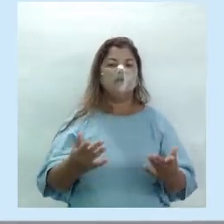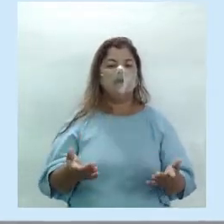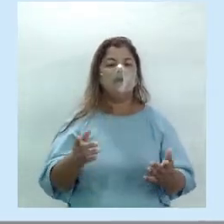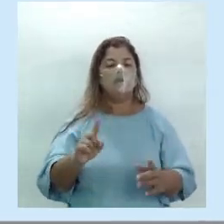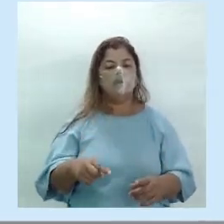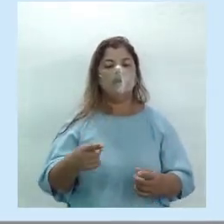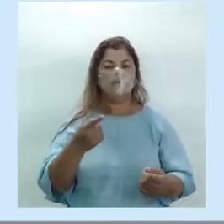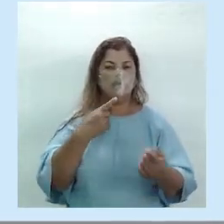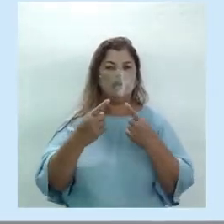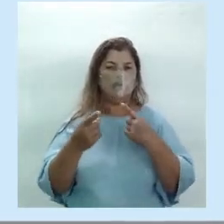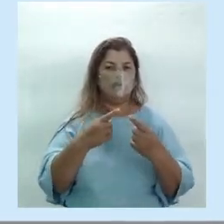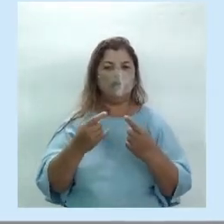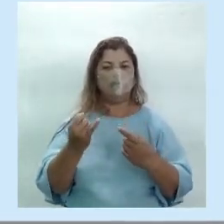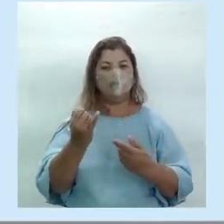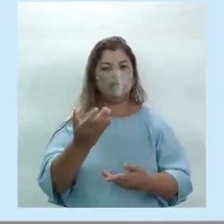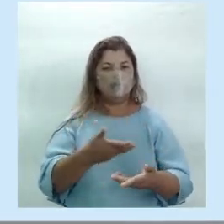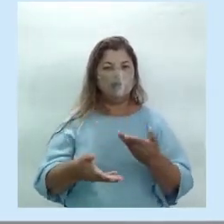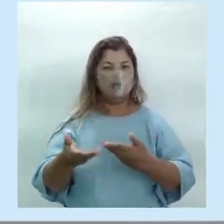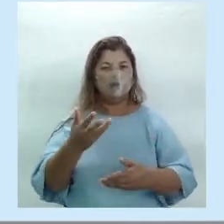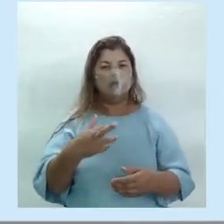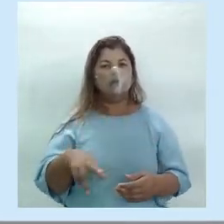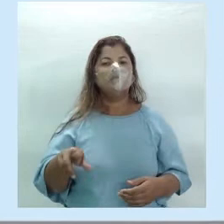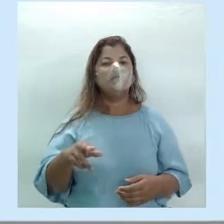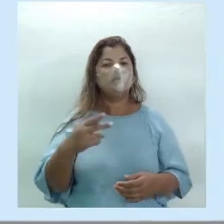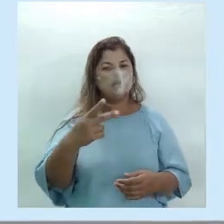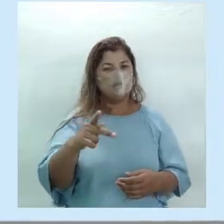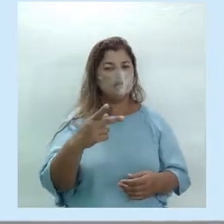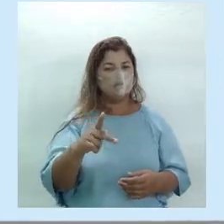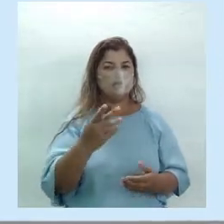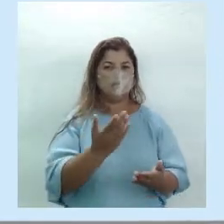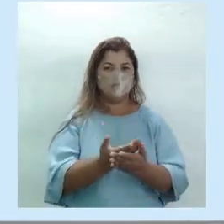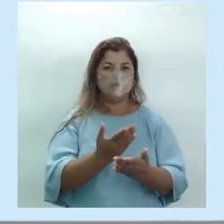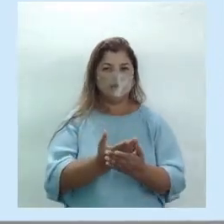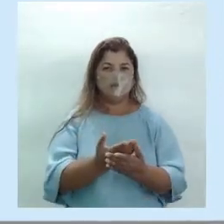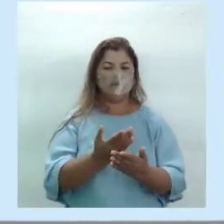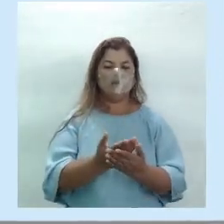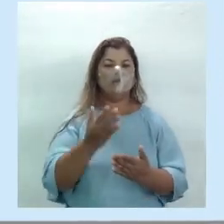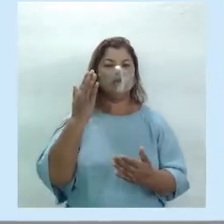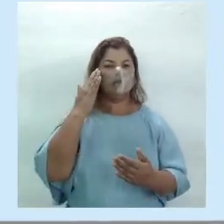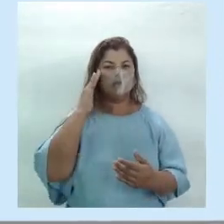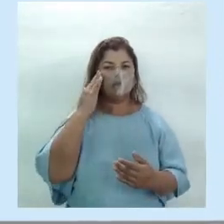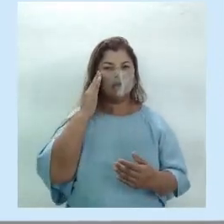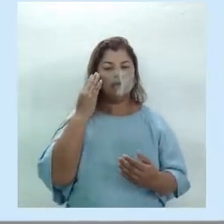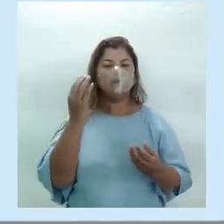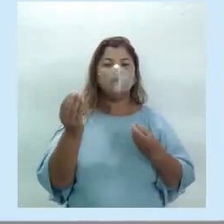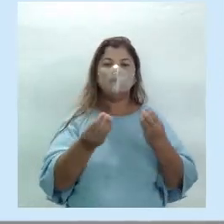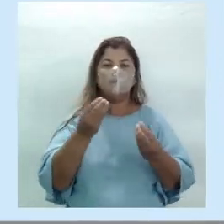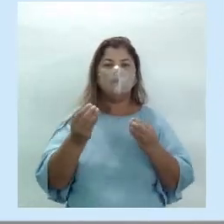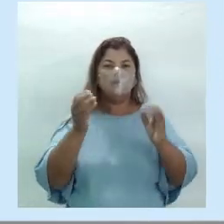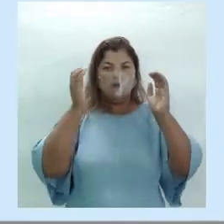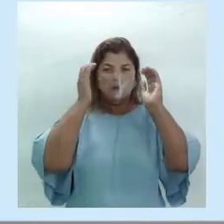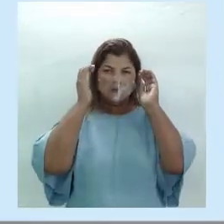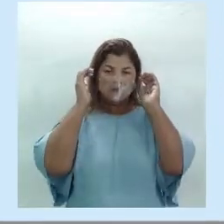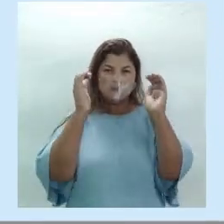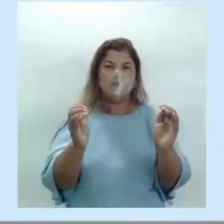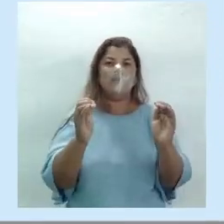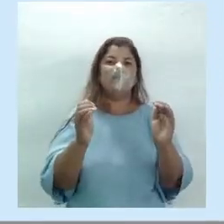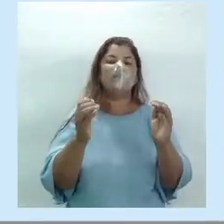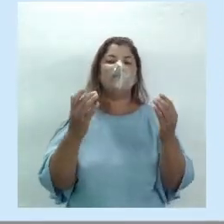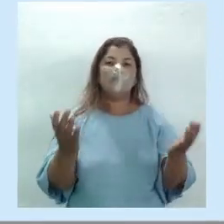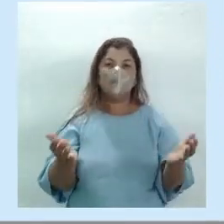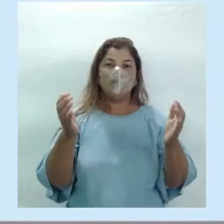minha. Então é o diálogo interreligioso. Para você, estudante, entender a questão